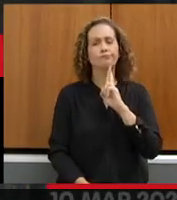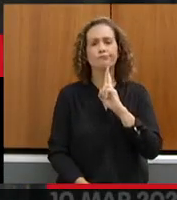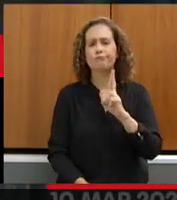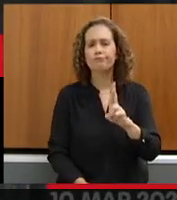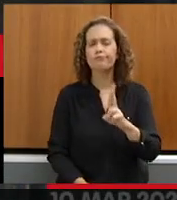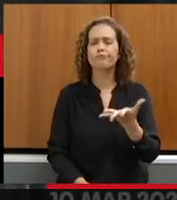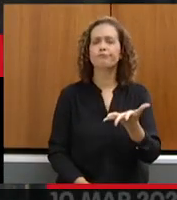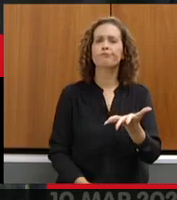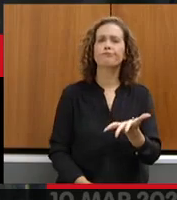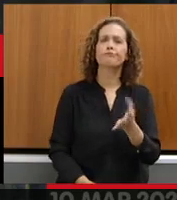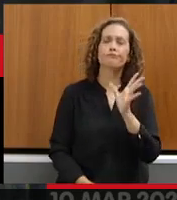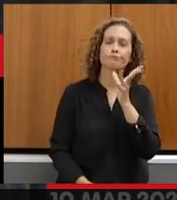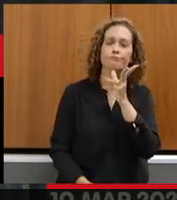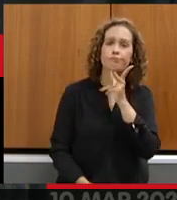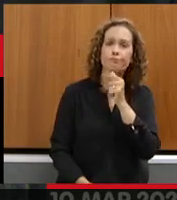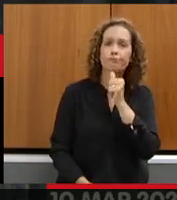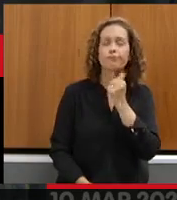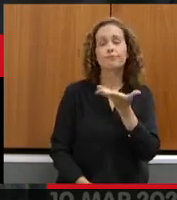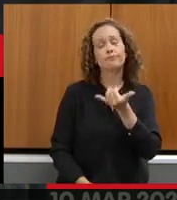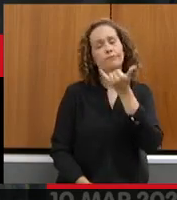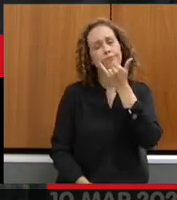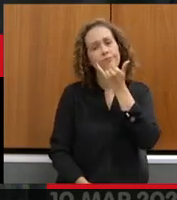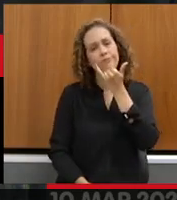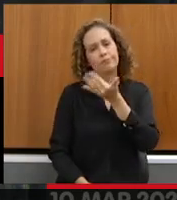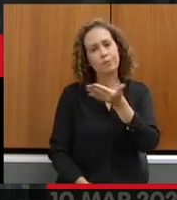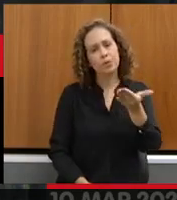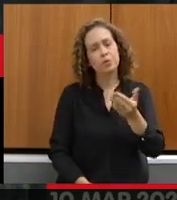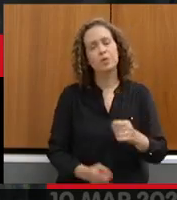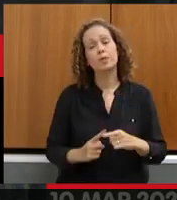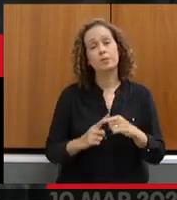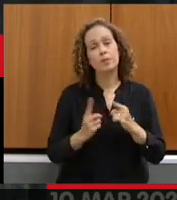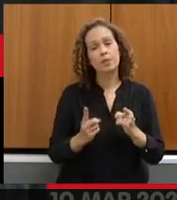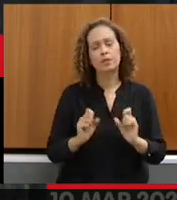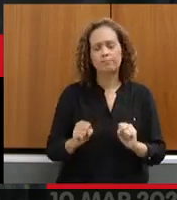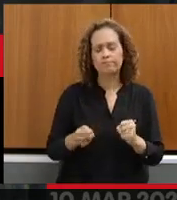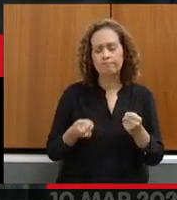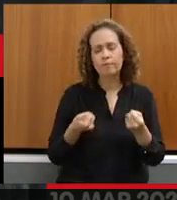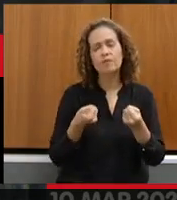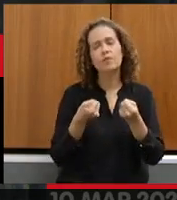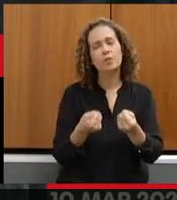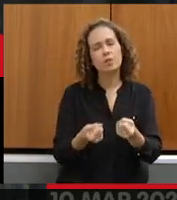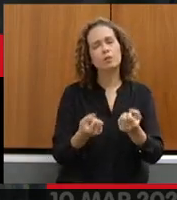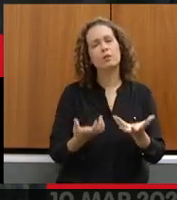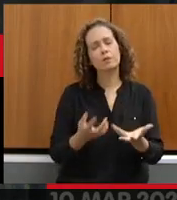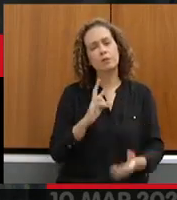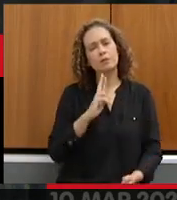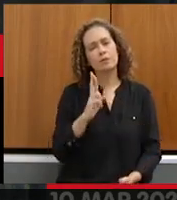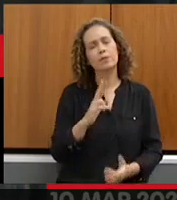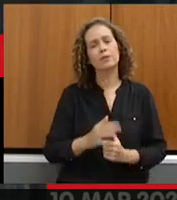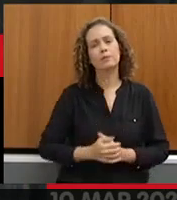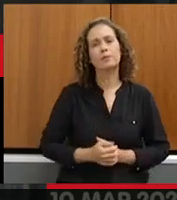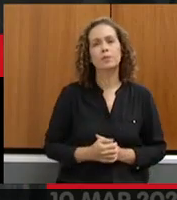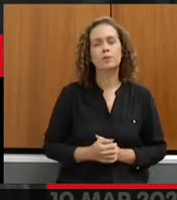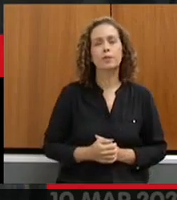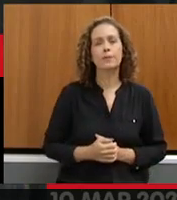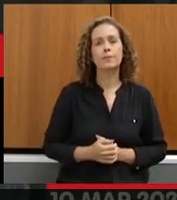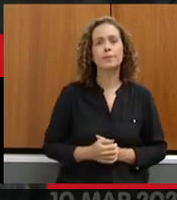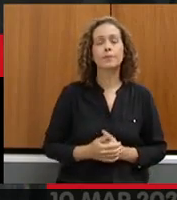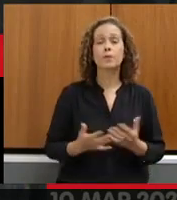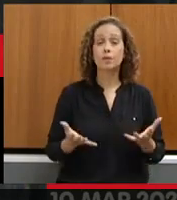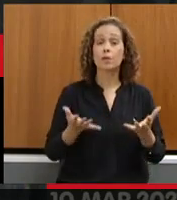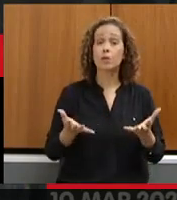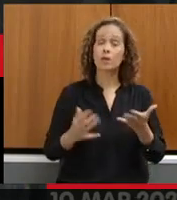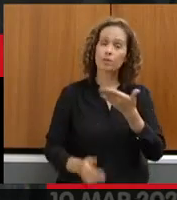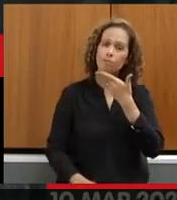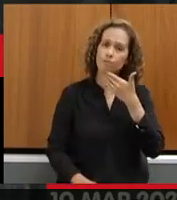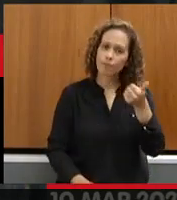a contento eu deixo aqui minhas desculpas mas na verdade eu tenho feito esforço muito grande de atendeu e eu pretendo